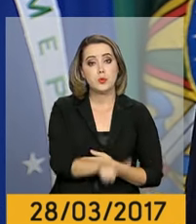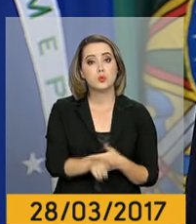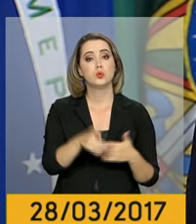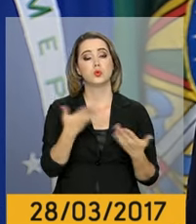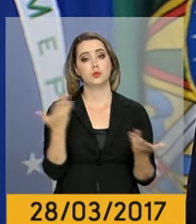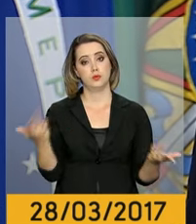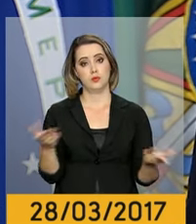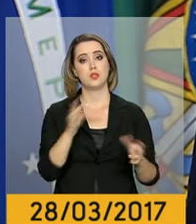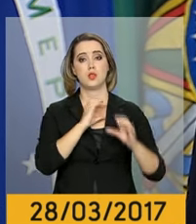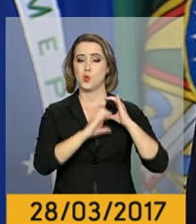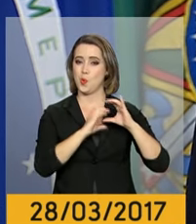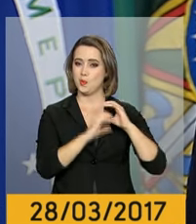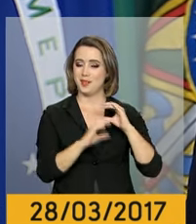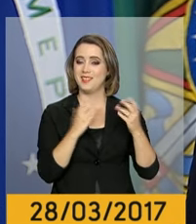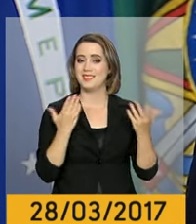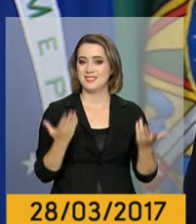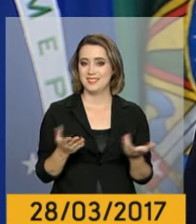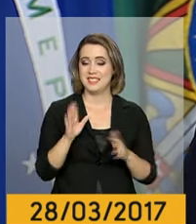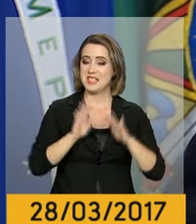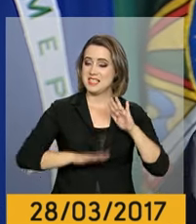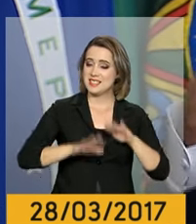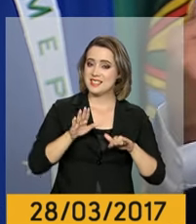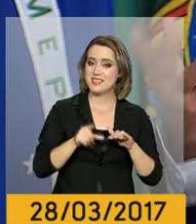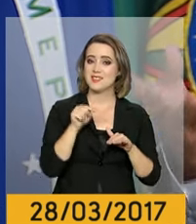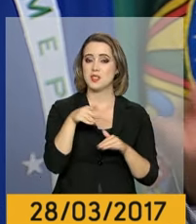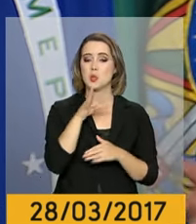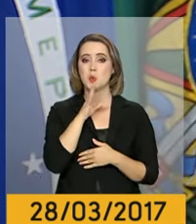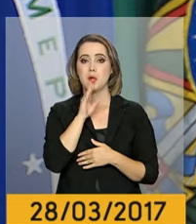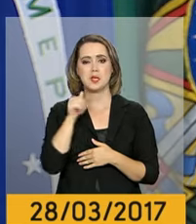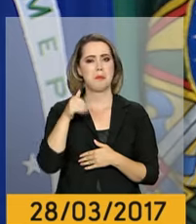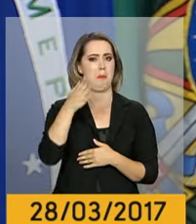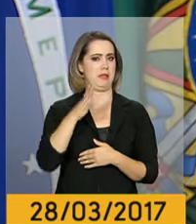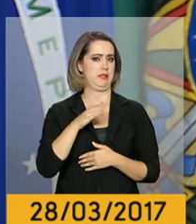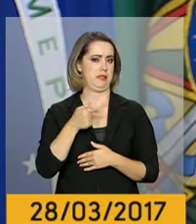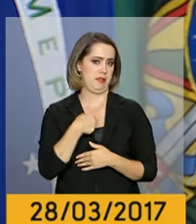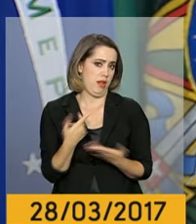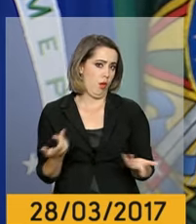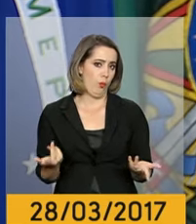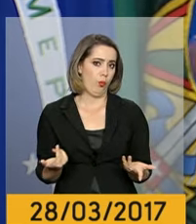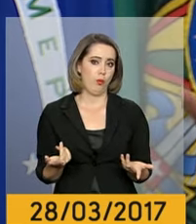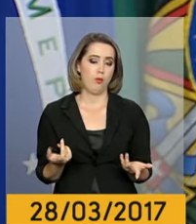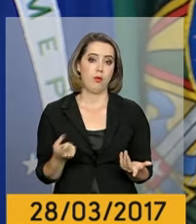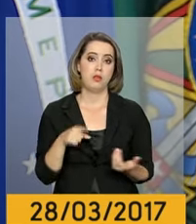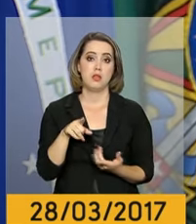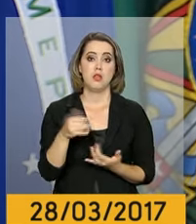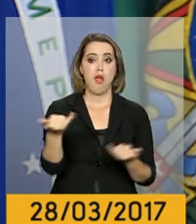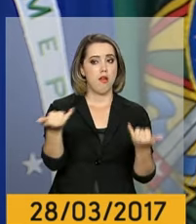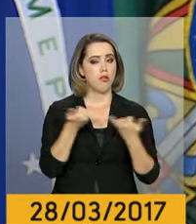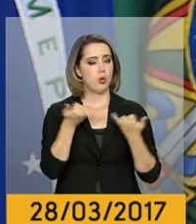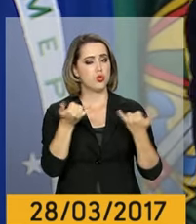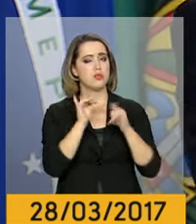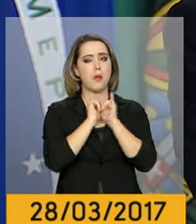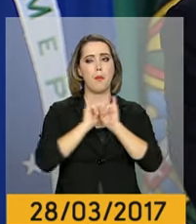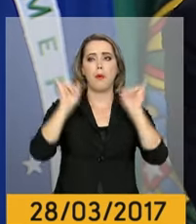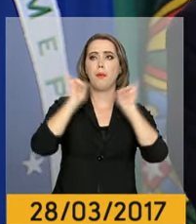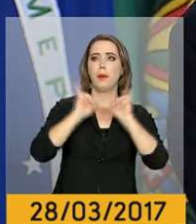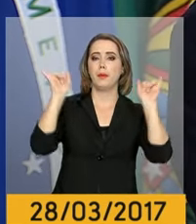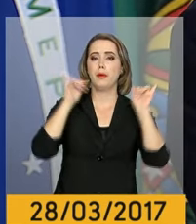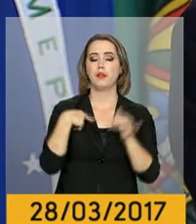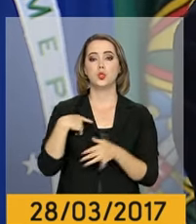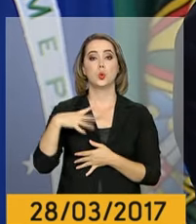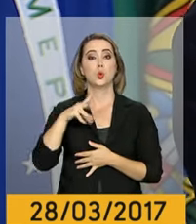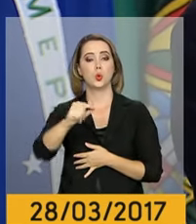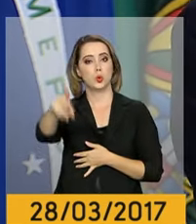os senhores são comunicadores muitas vezes conhecem as coisas mais do que eu e tem notícias diárias Aliás mais do que